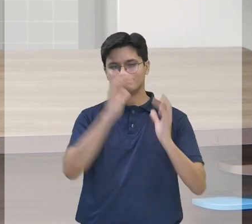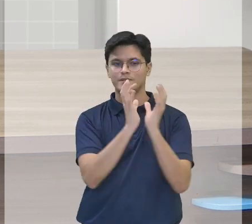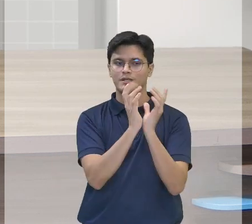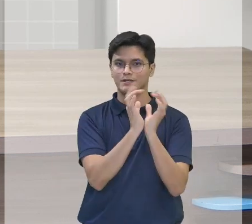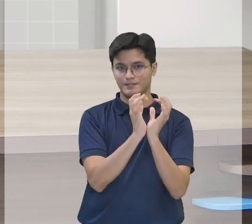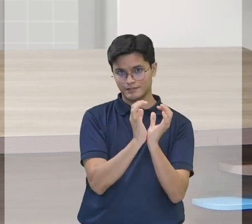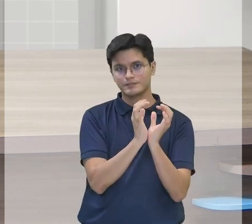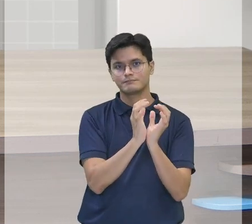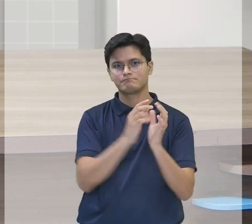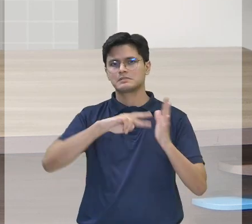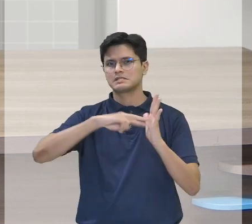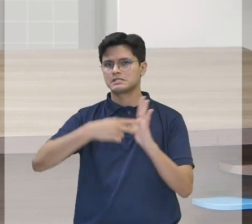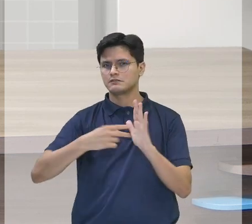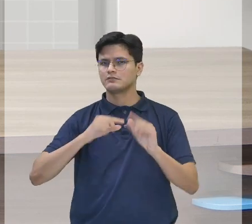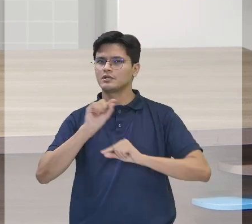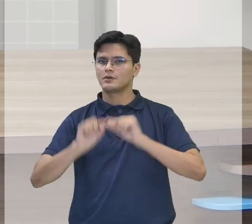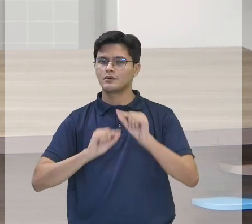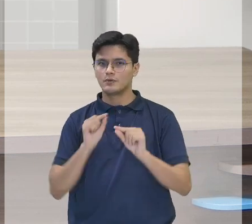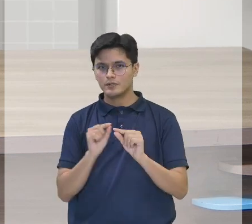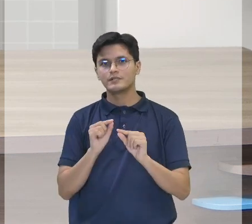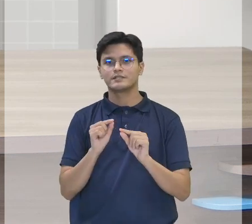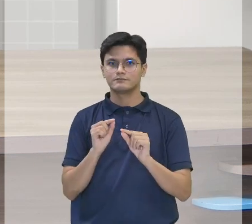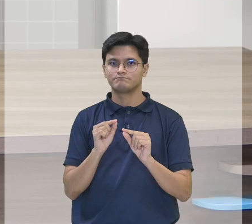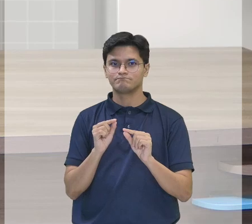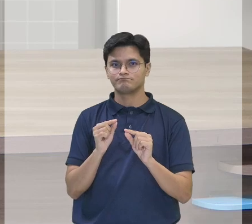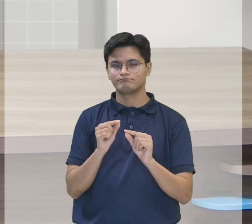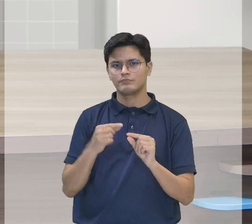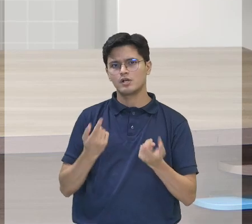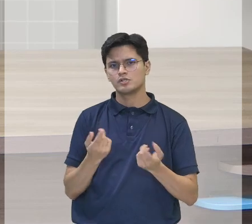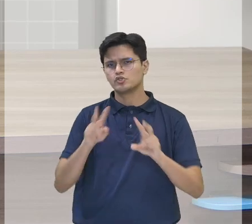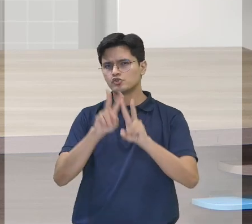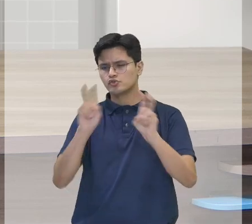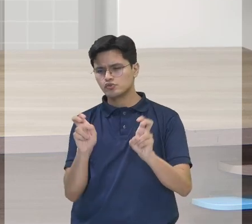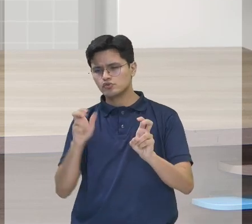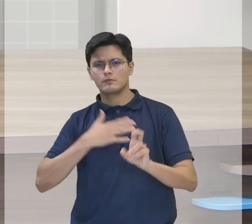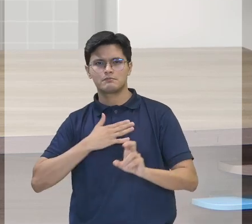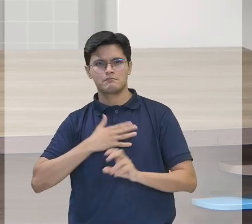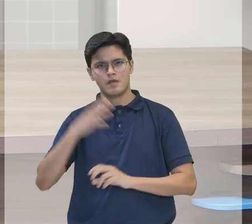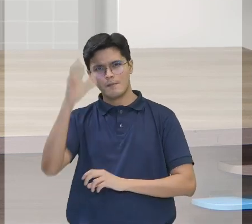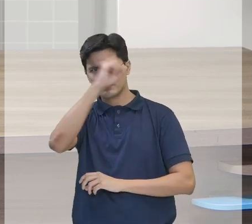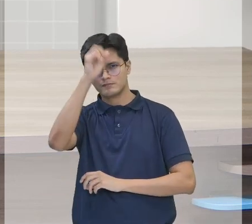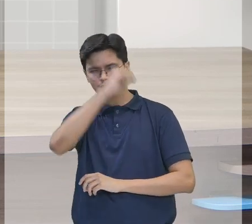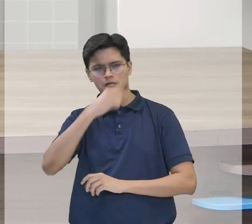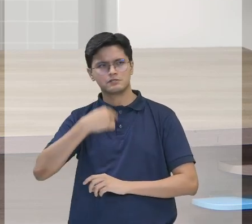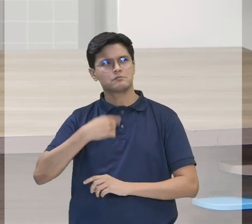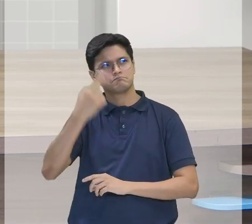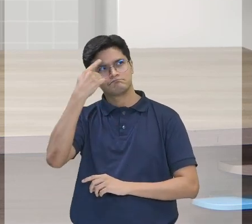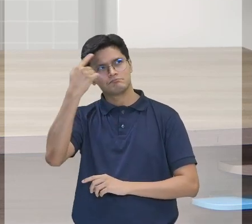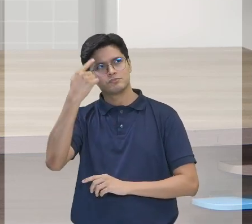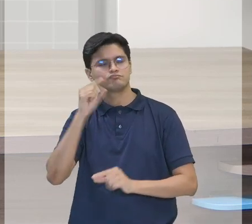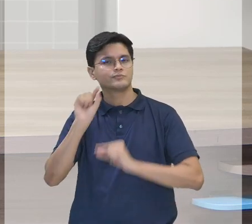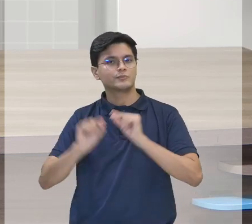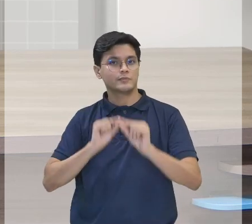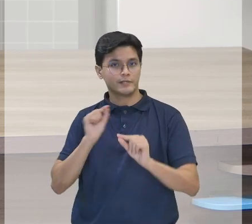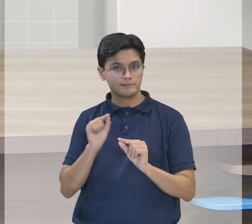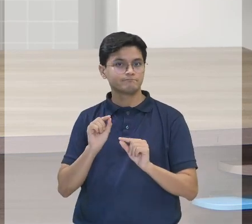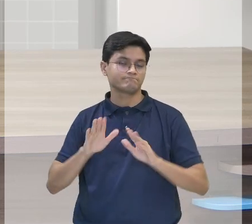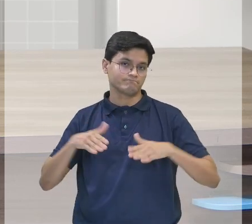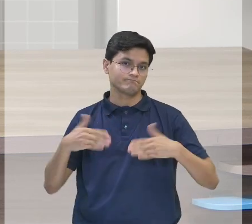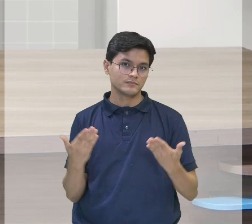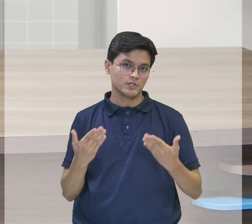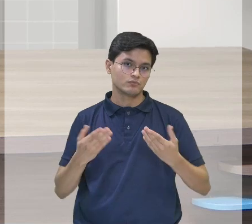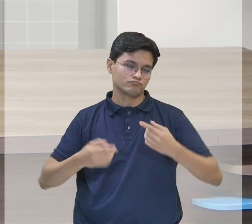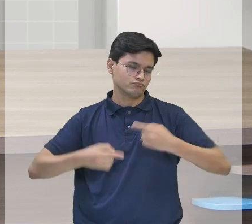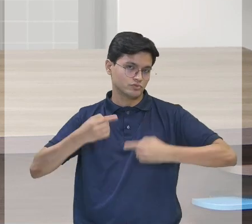analiso, penso sobre a minha própria aprendizagem, tá bom? E a gente viu aqui nesse diálogo, né, que existem